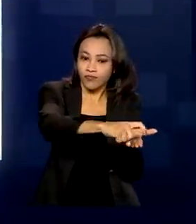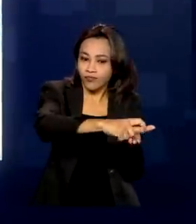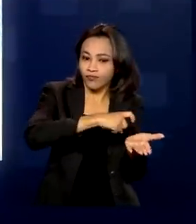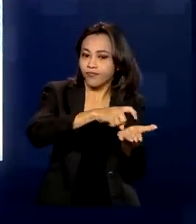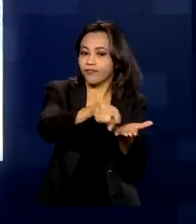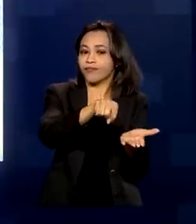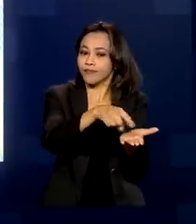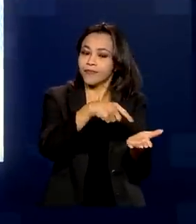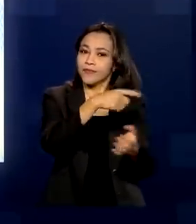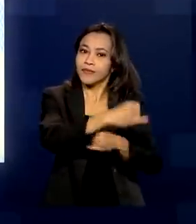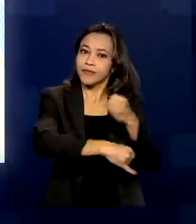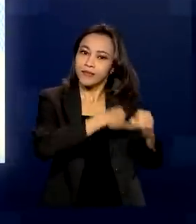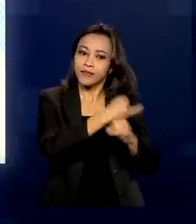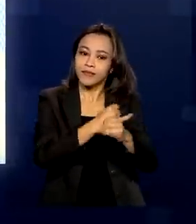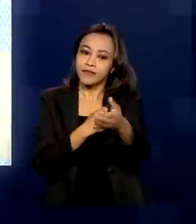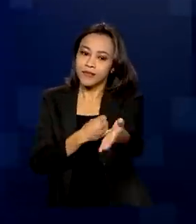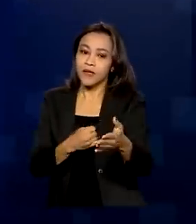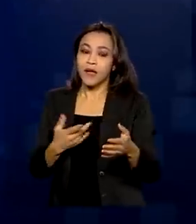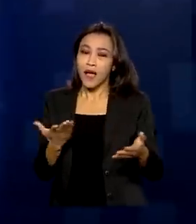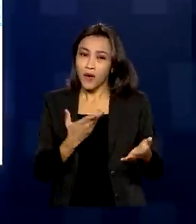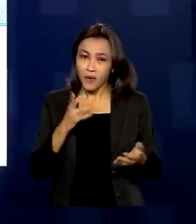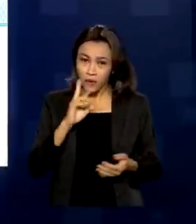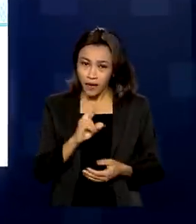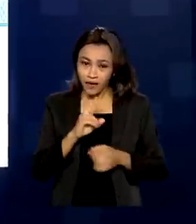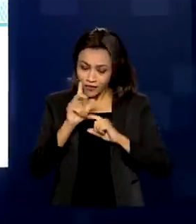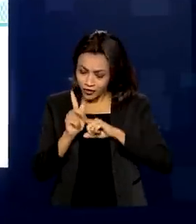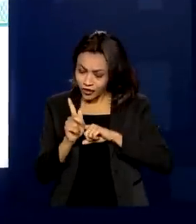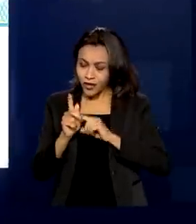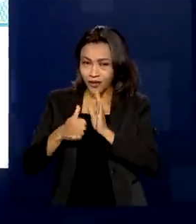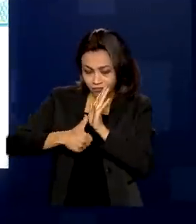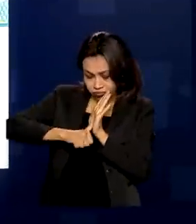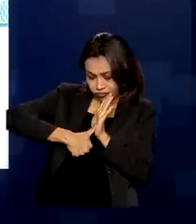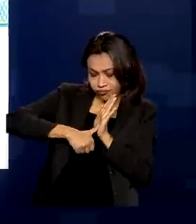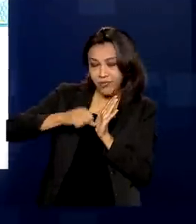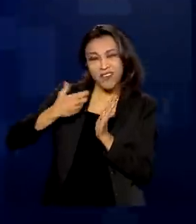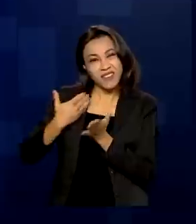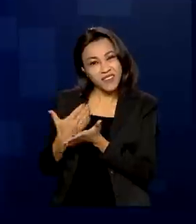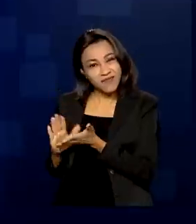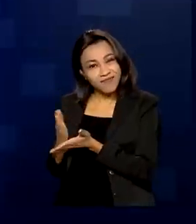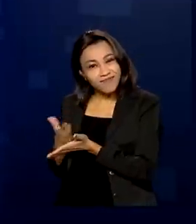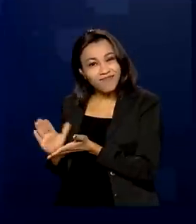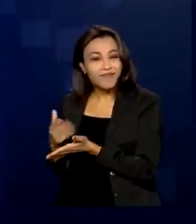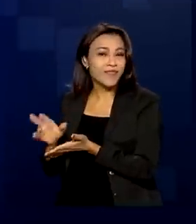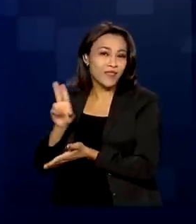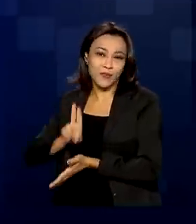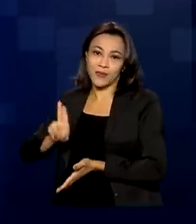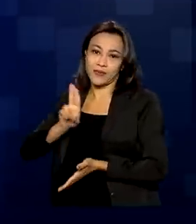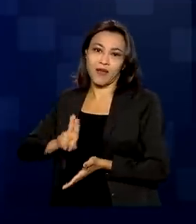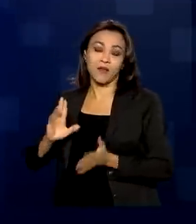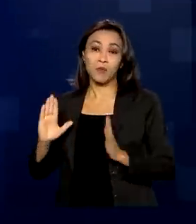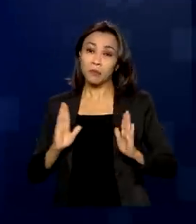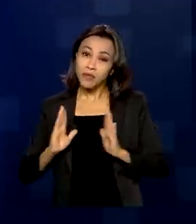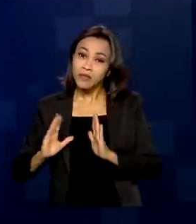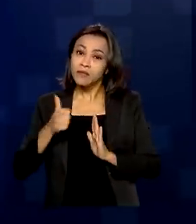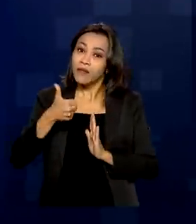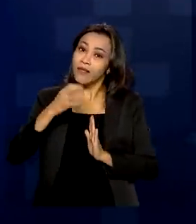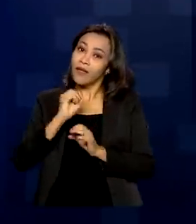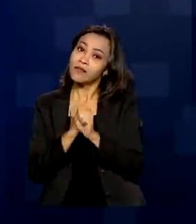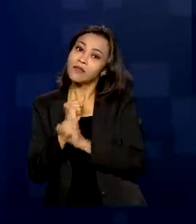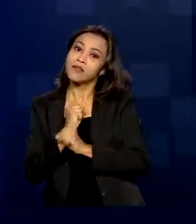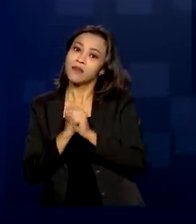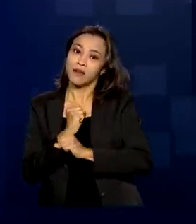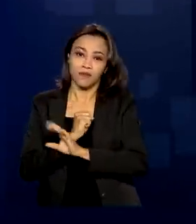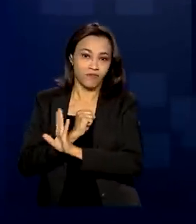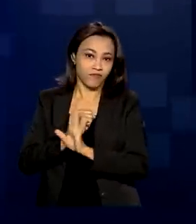RG deixará aos poucos de ser utilizado. Né? Esse novo registro ele terá validade, né, por 10 anos para quem tem